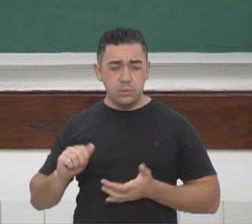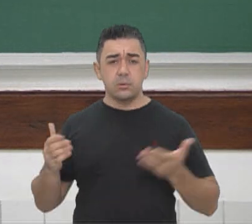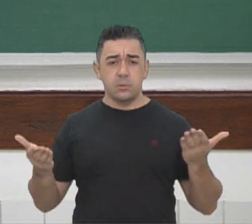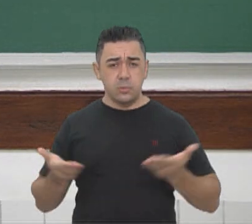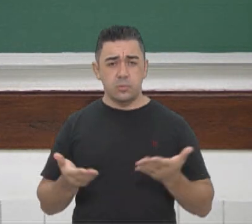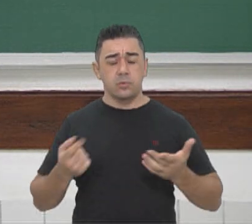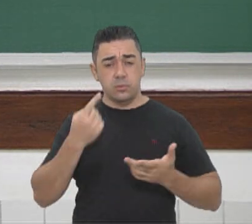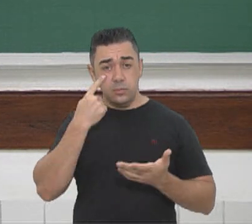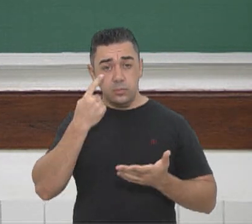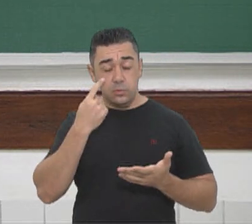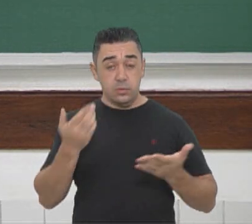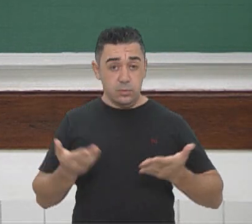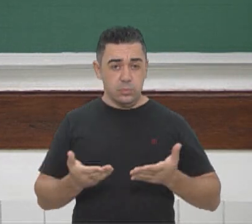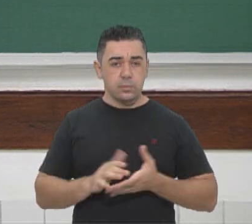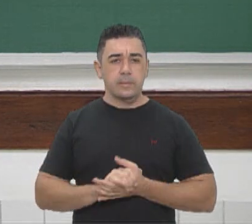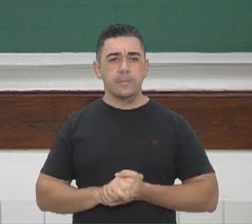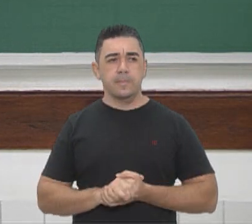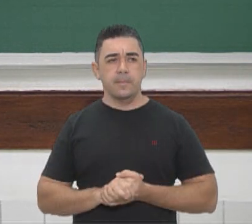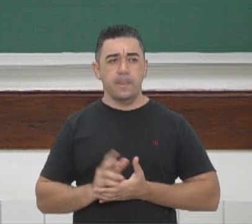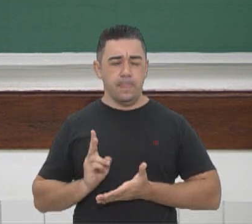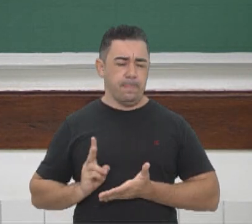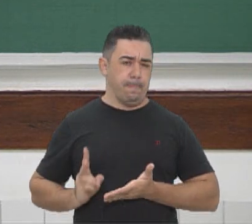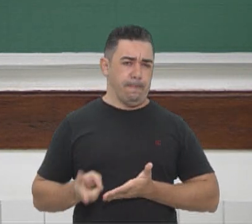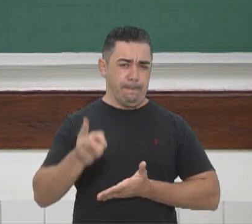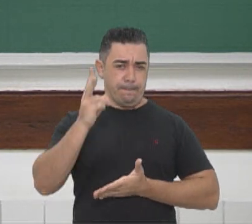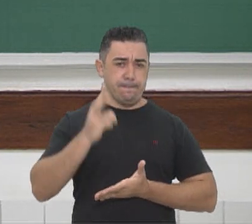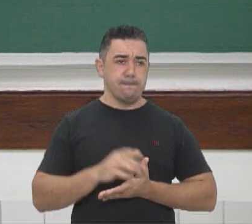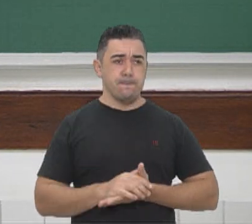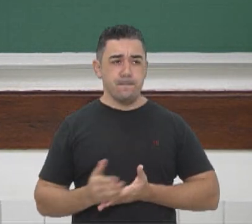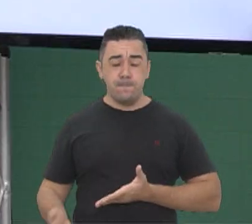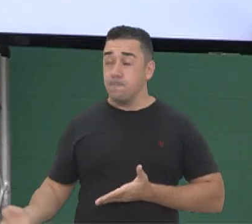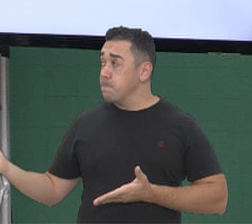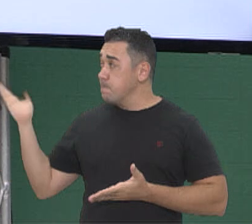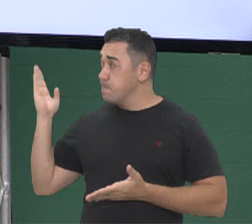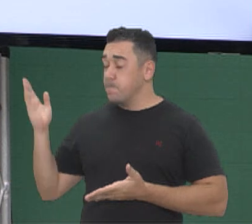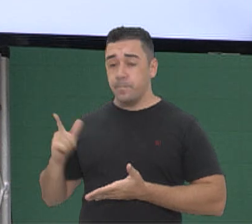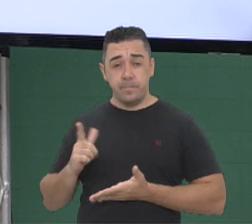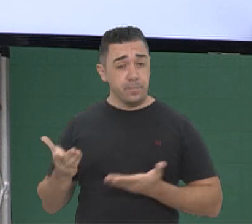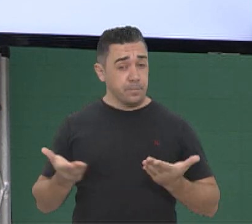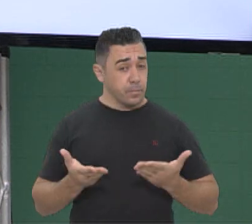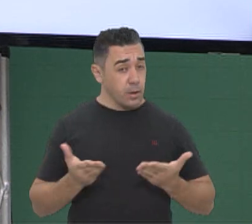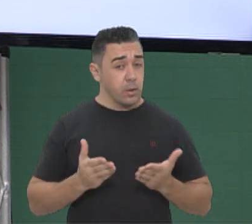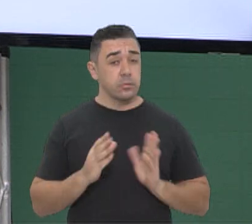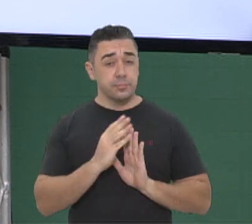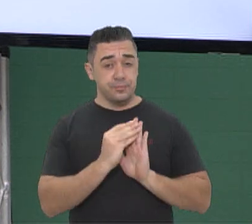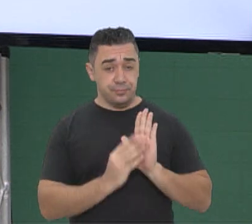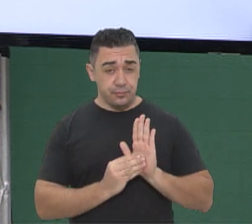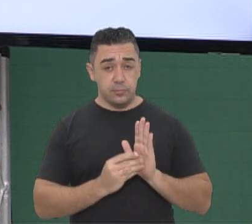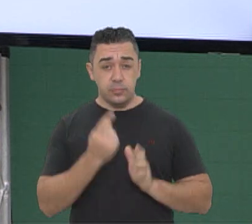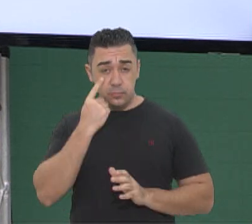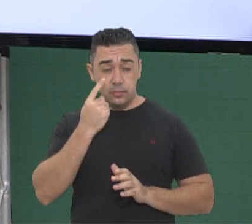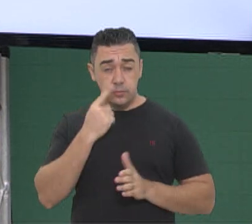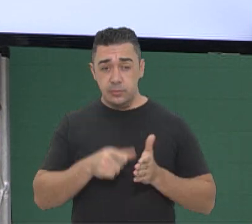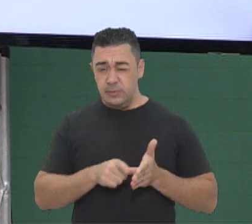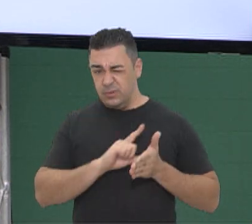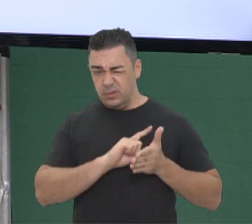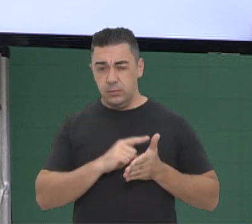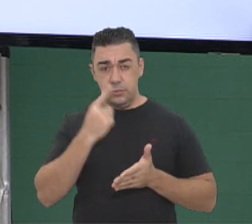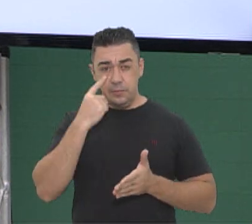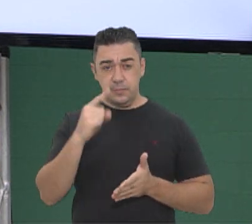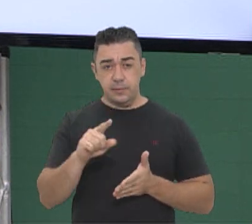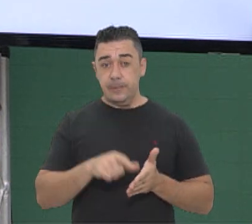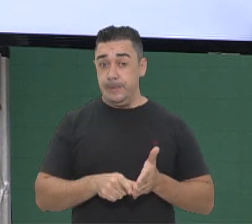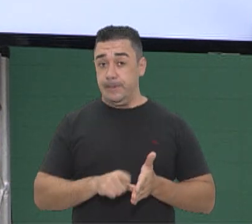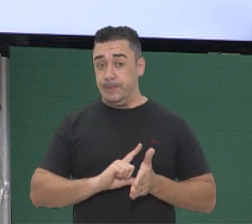de hoje, ok? Vamos seguindo aqui. Então vamos contextualizar um pouquinho. Então vamos antecipar também alguns